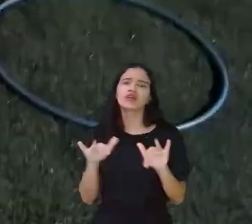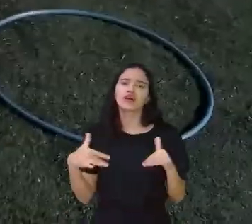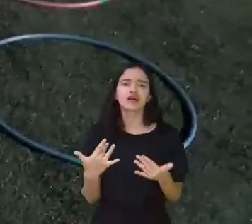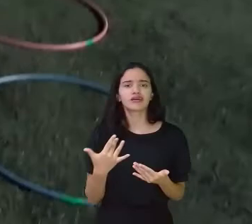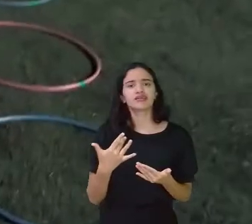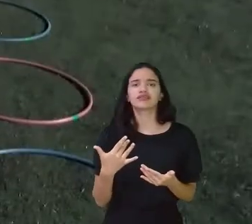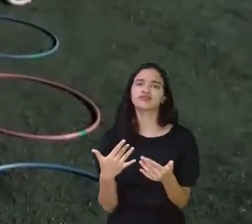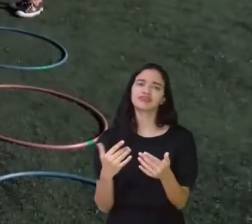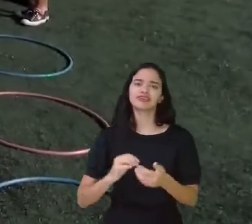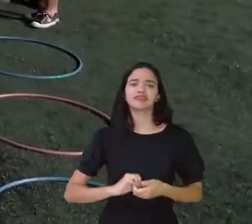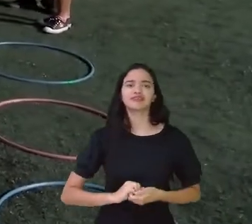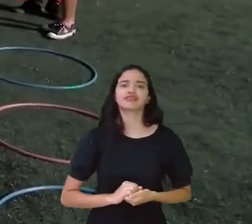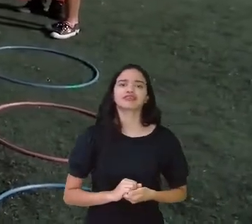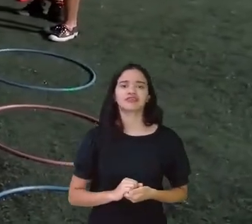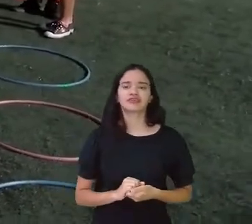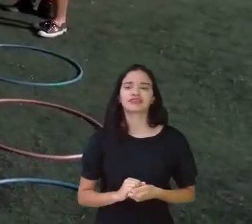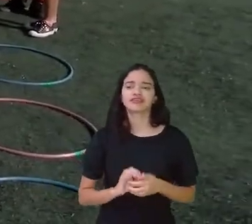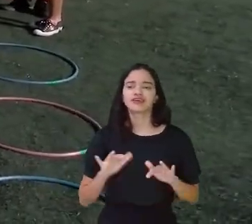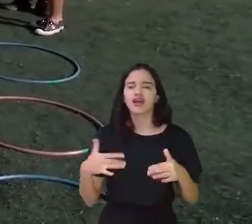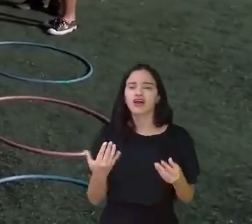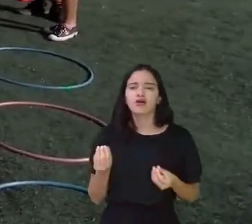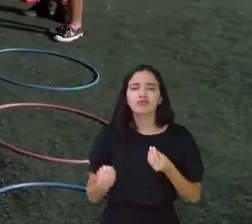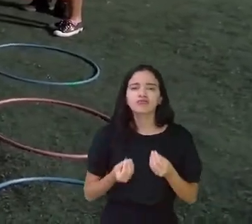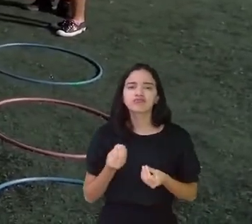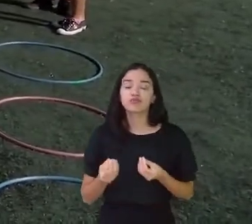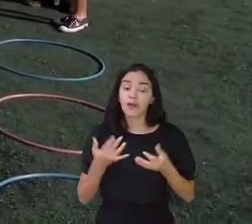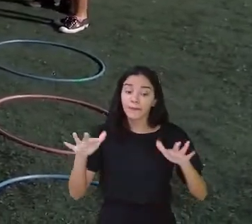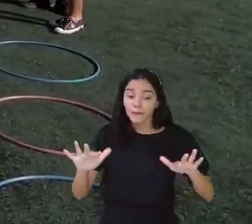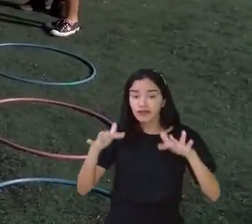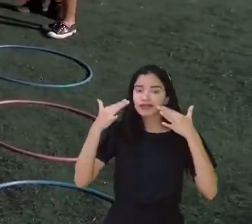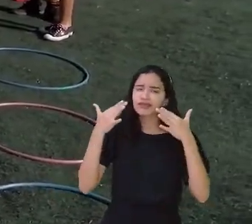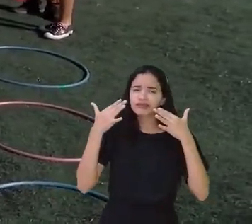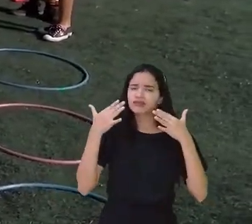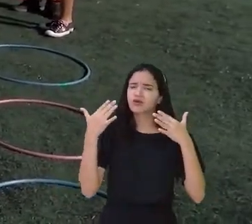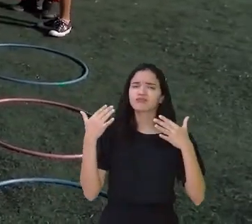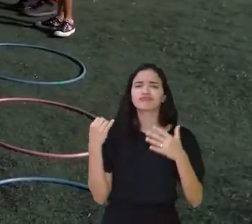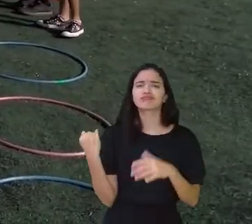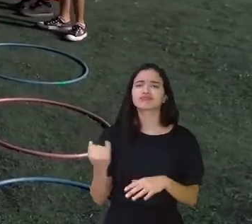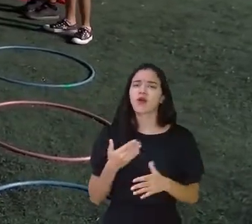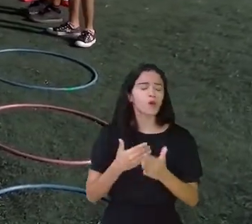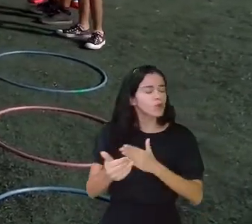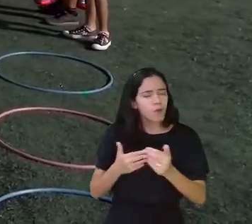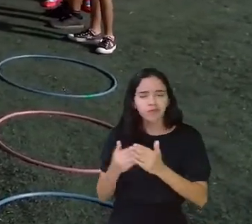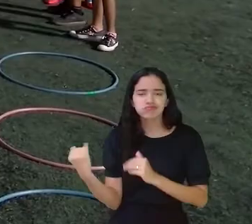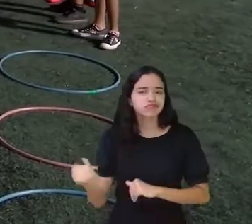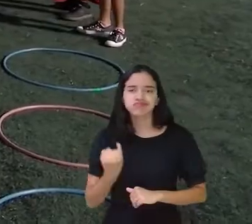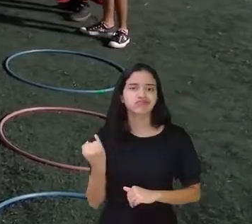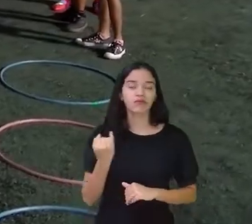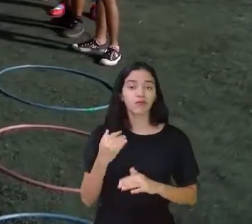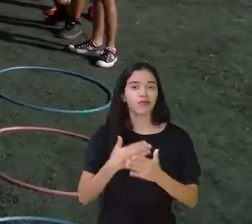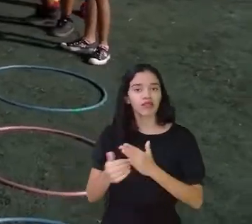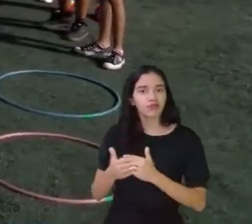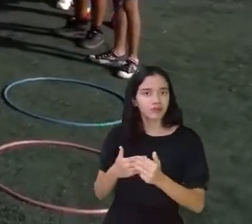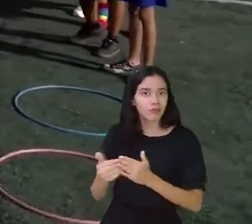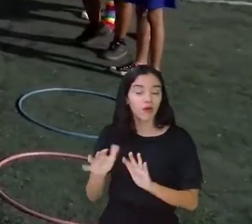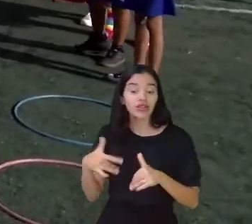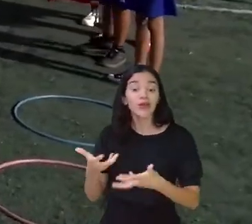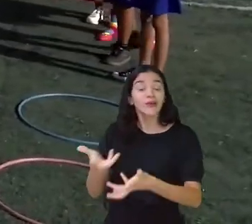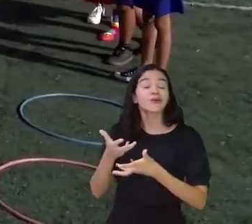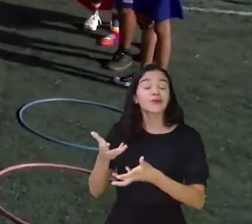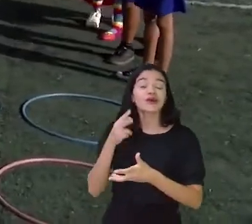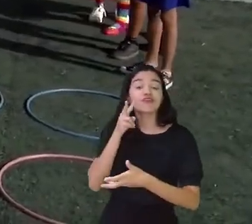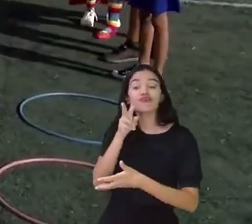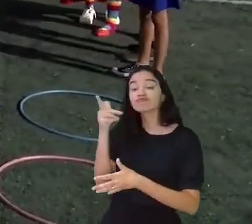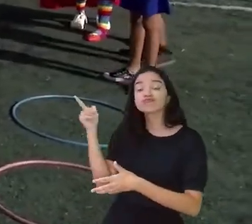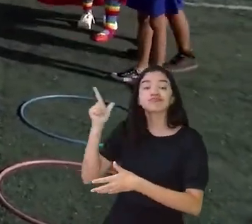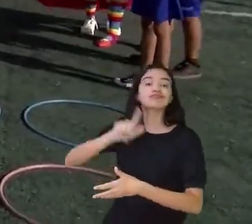quem terminar o jogo primeiro. Então, presta importa, atenção, não importa. Não importa. Eu quero ver quem vai ganhar. Ah, pode ir.